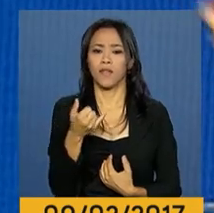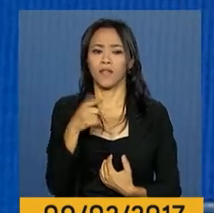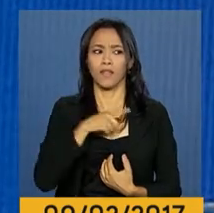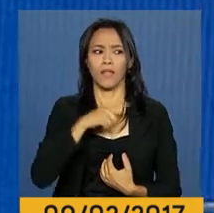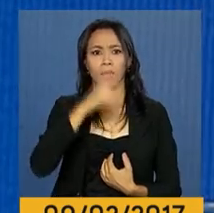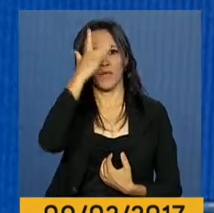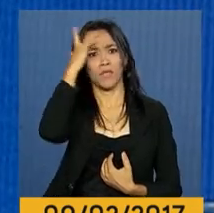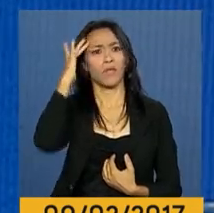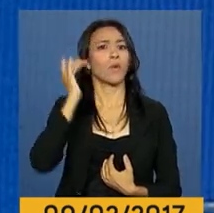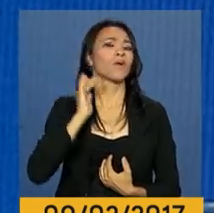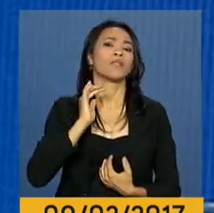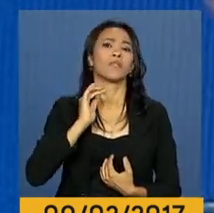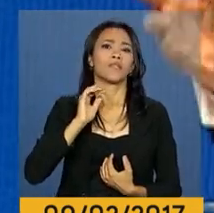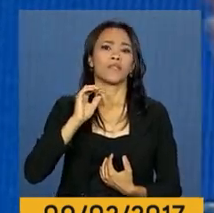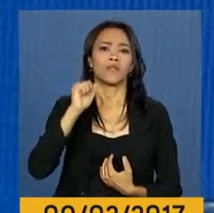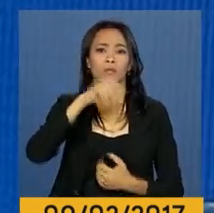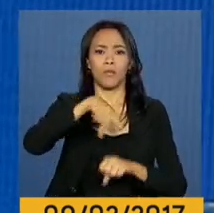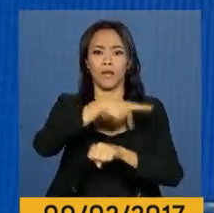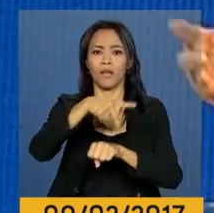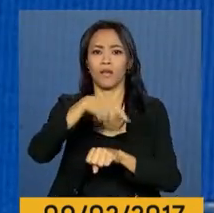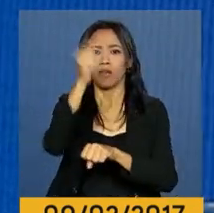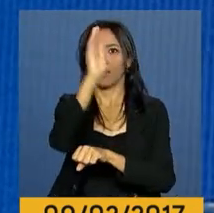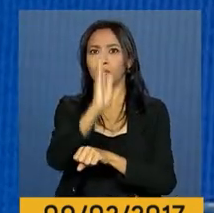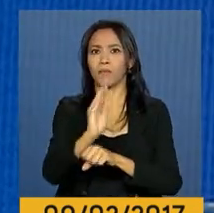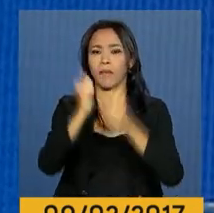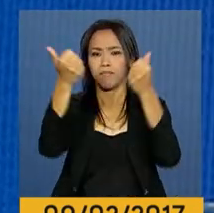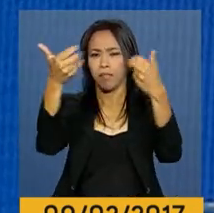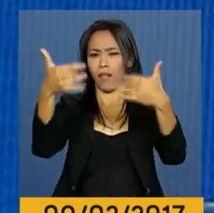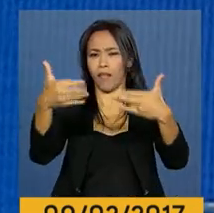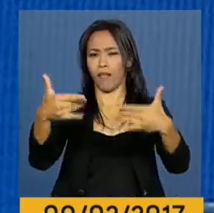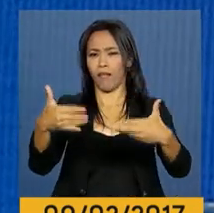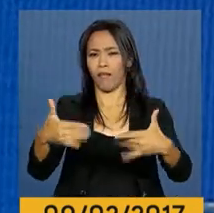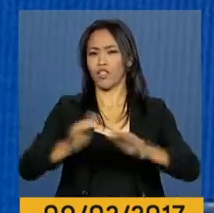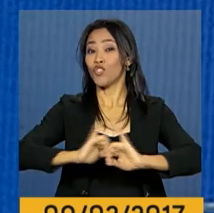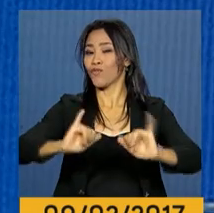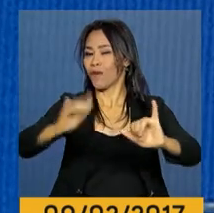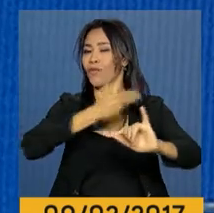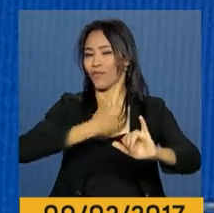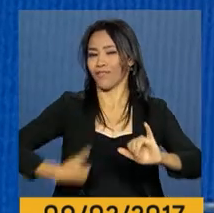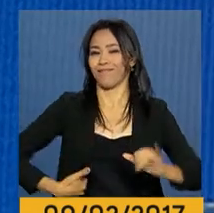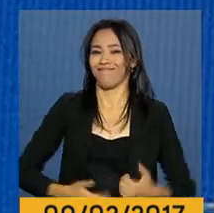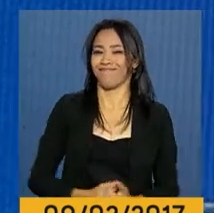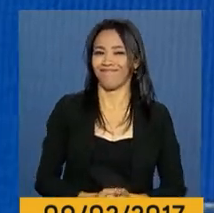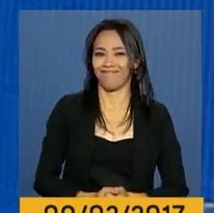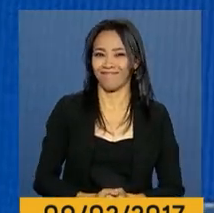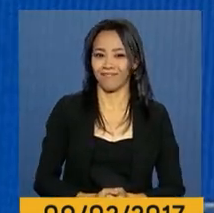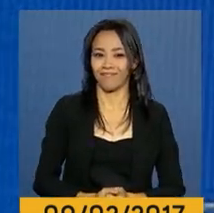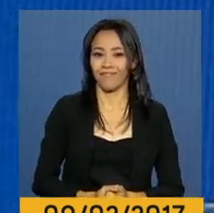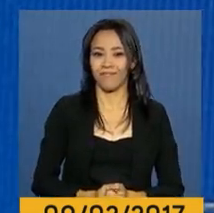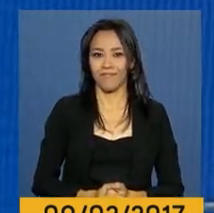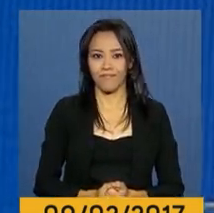de todo o país eu quero aproveitar para fazer um pouco relato fazer propaganda do governo